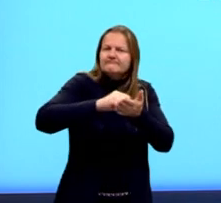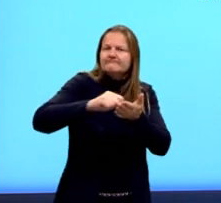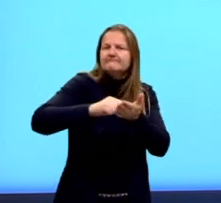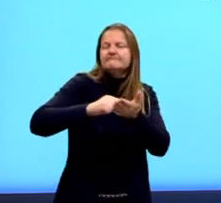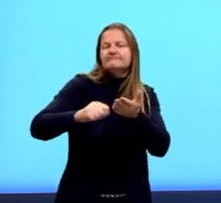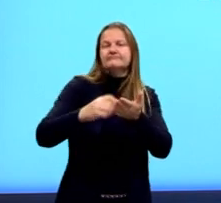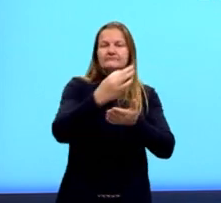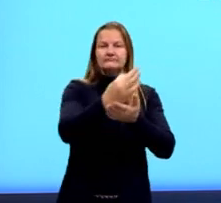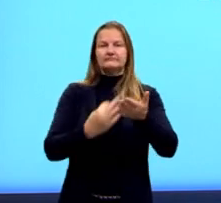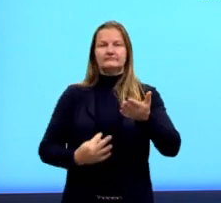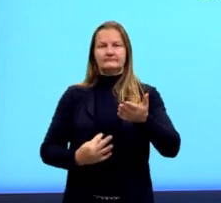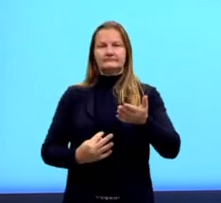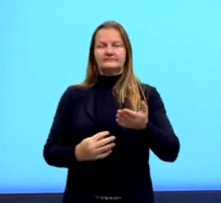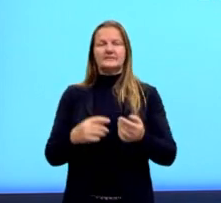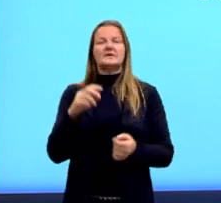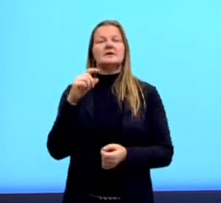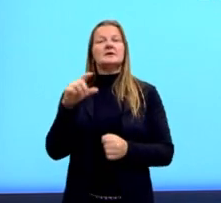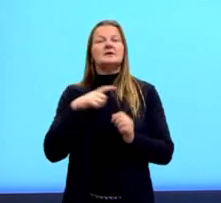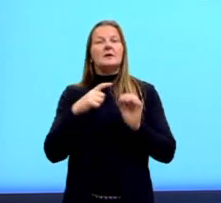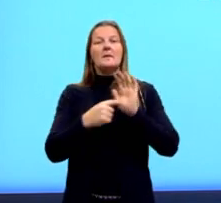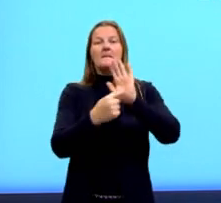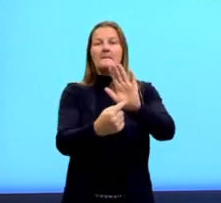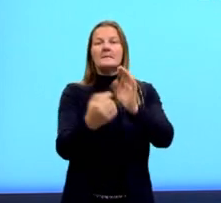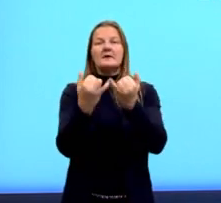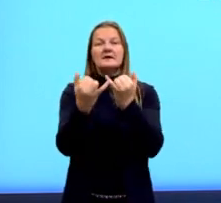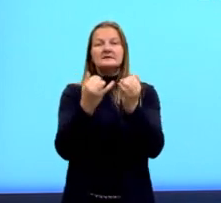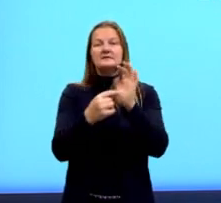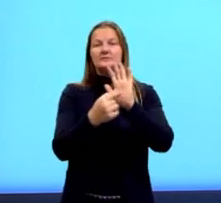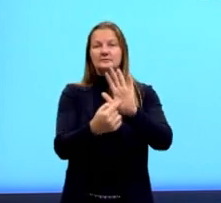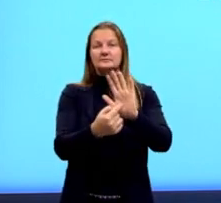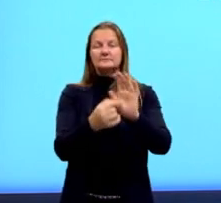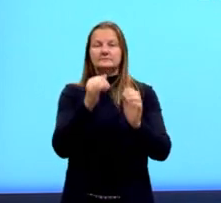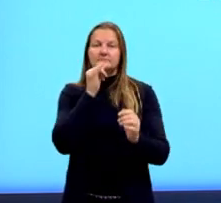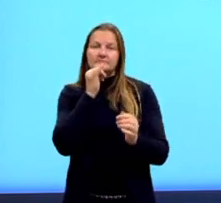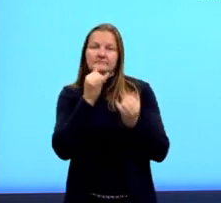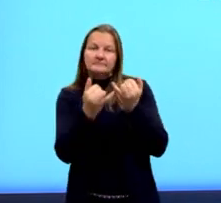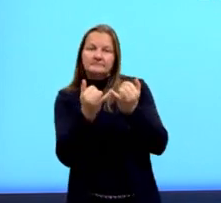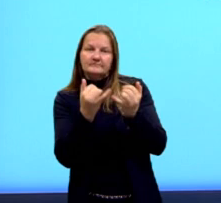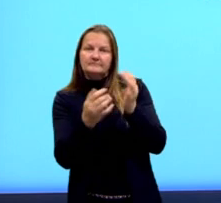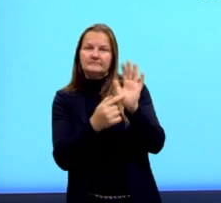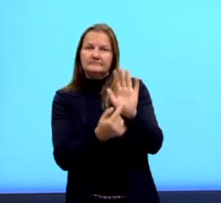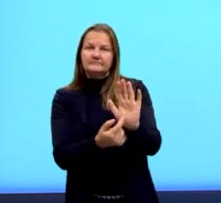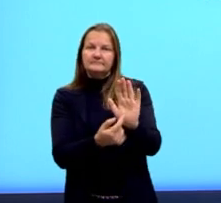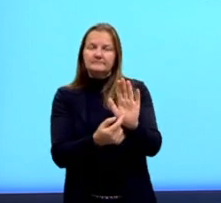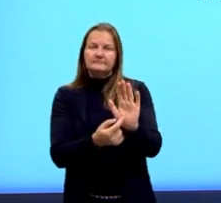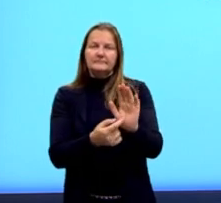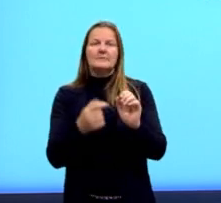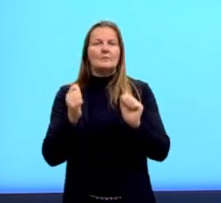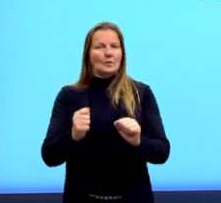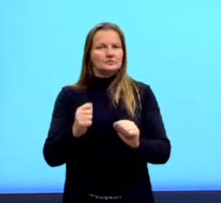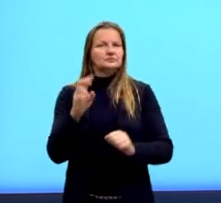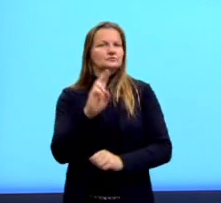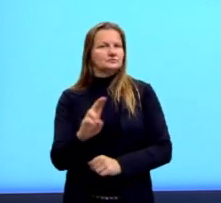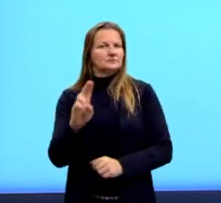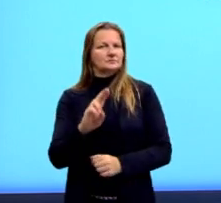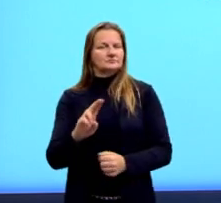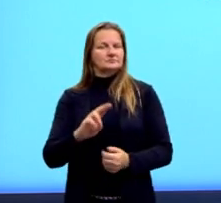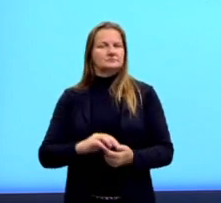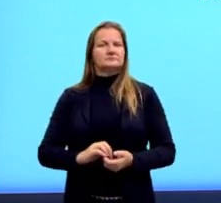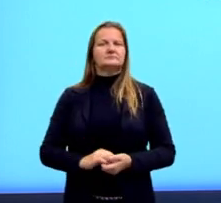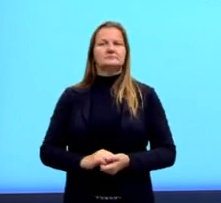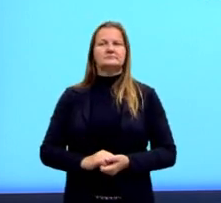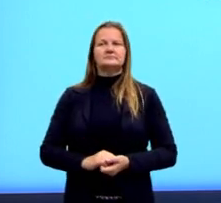fundamental meu terço e aqui eu trago alguns exemplos é de situações aonde a gente deve recorrer a essa